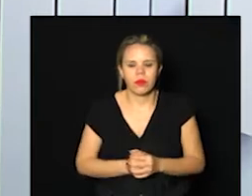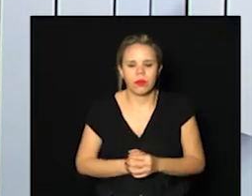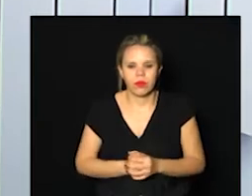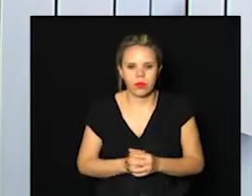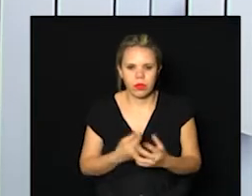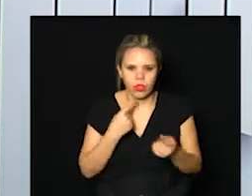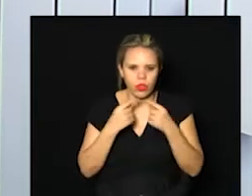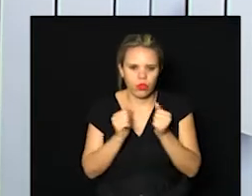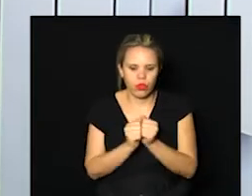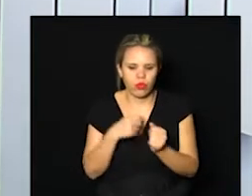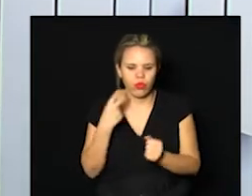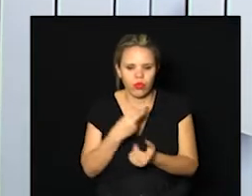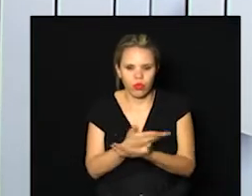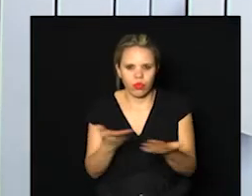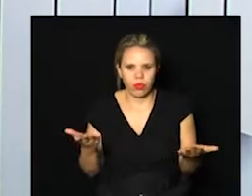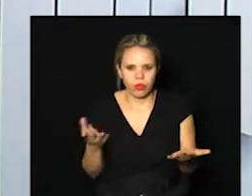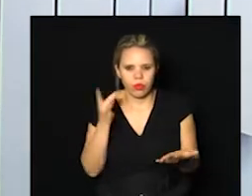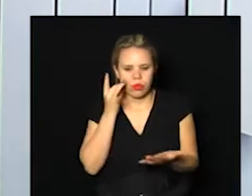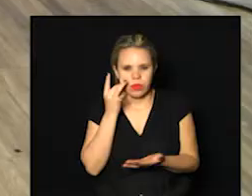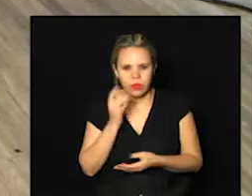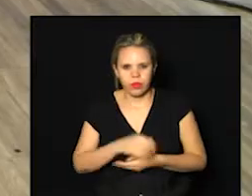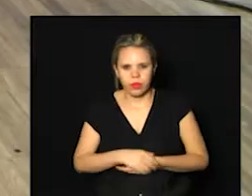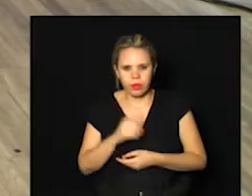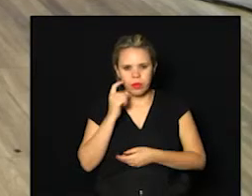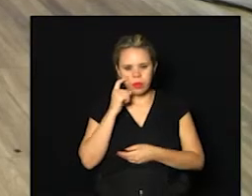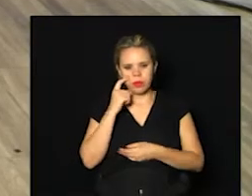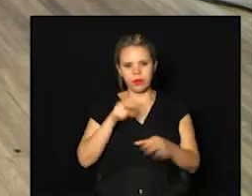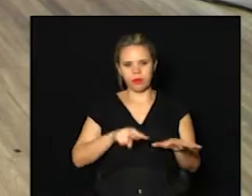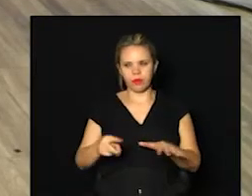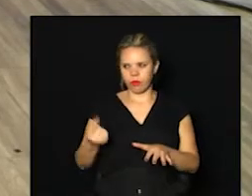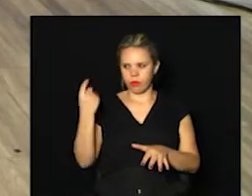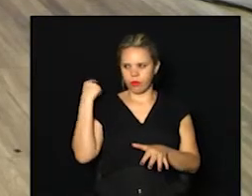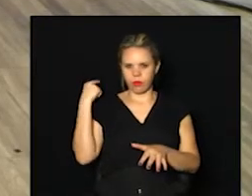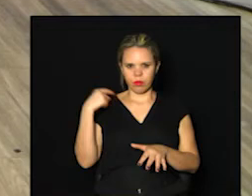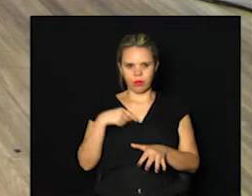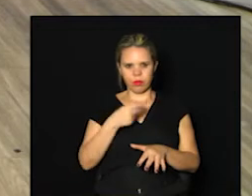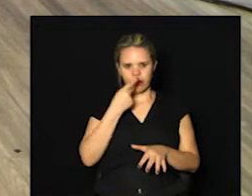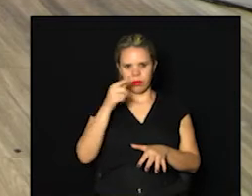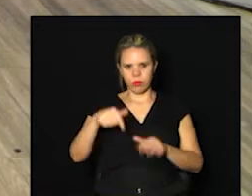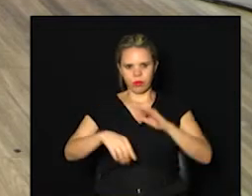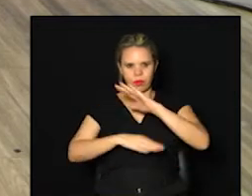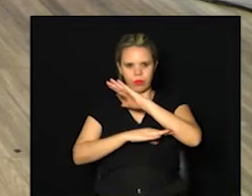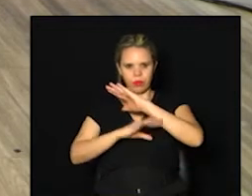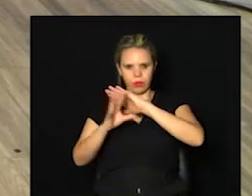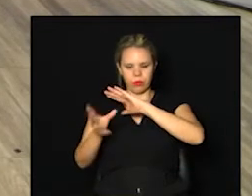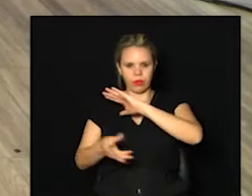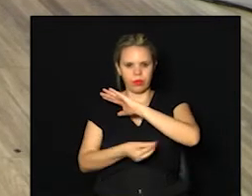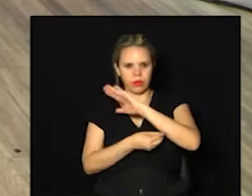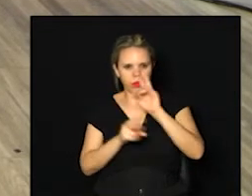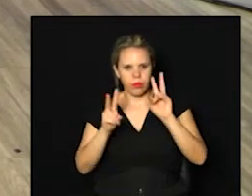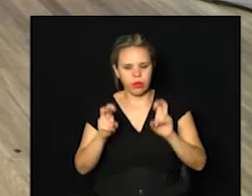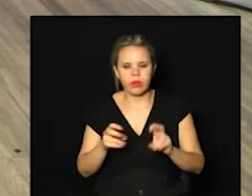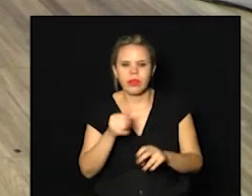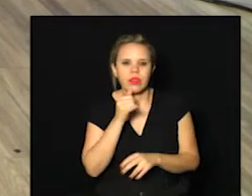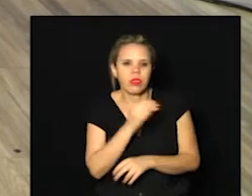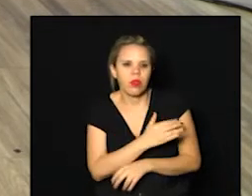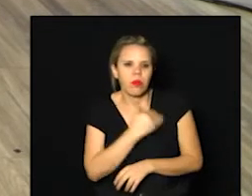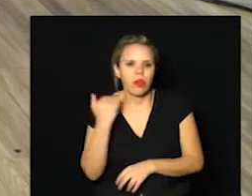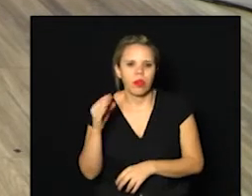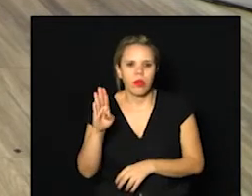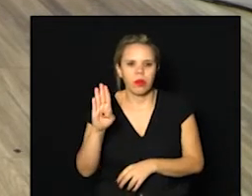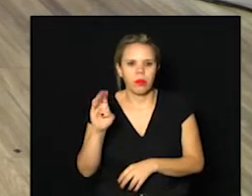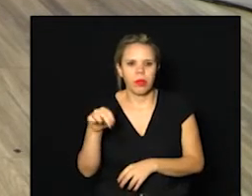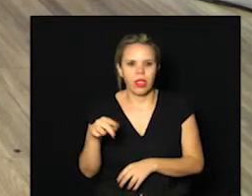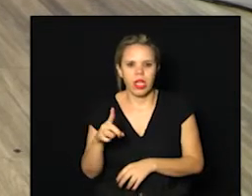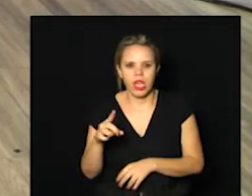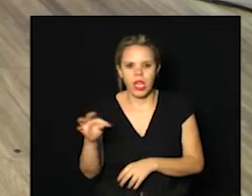discutir junto com os vereadores presentes. Mina, na semana passada eu falei aqui no Câmara Total sobre a morte do Benito Juarez,